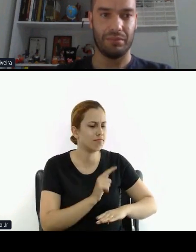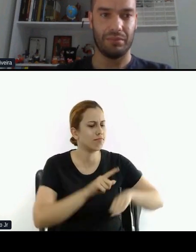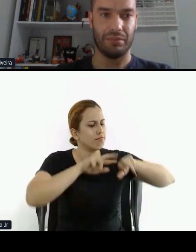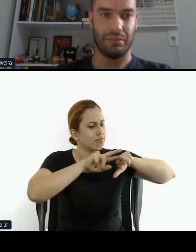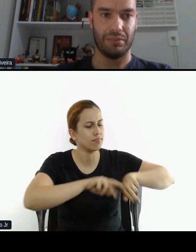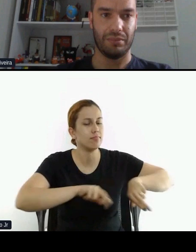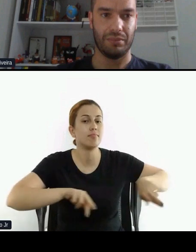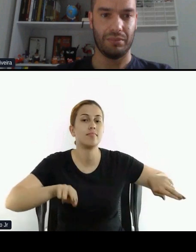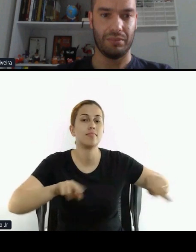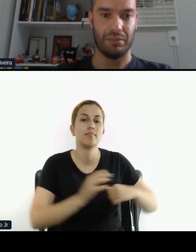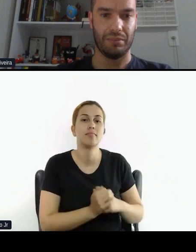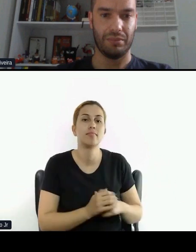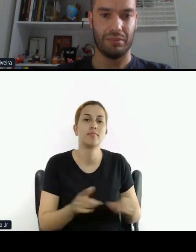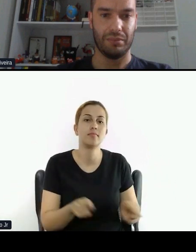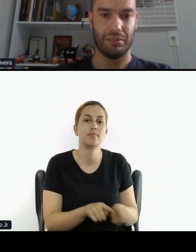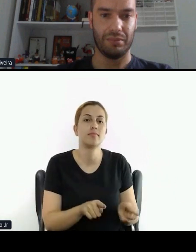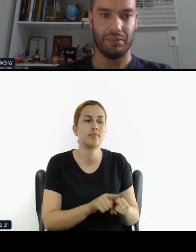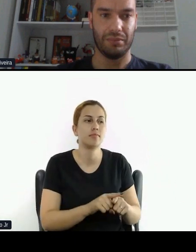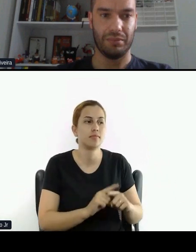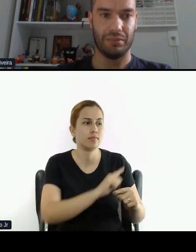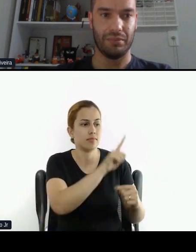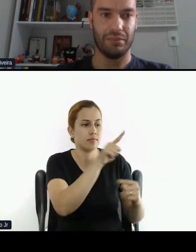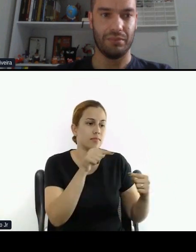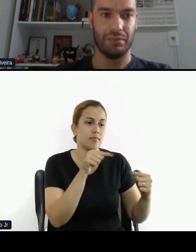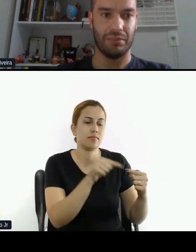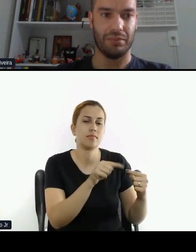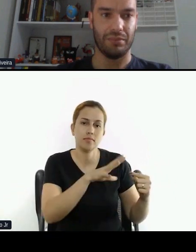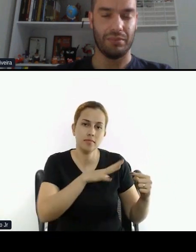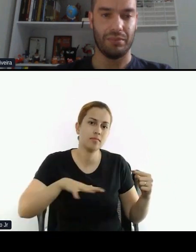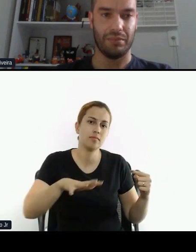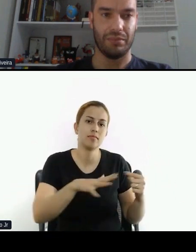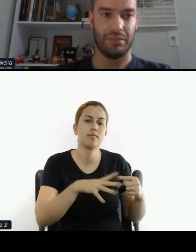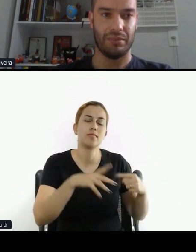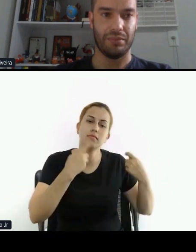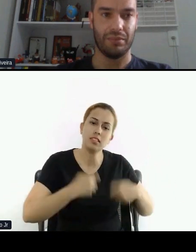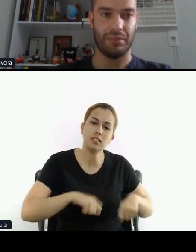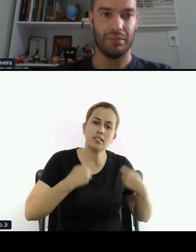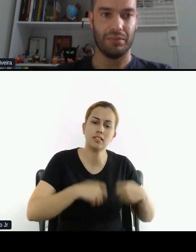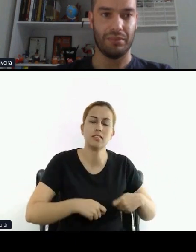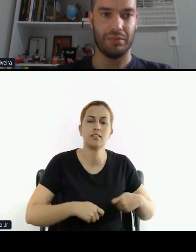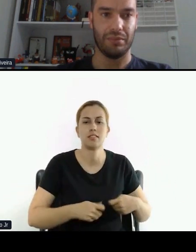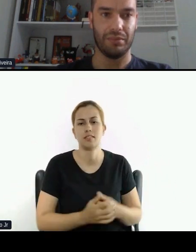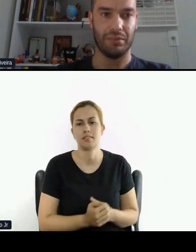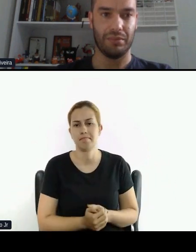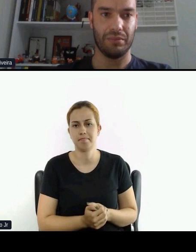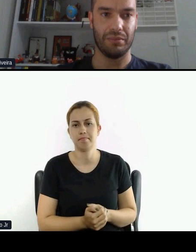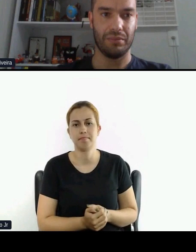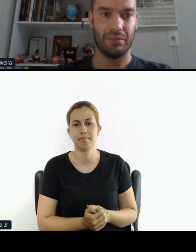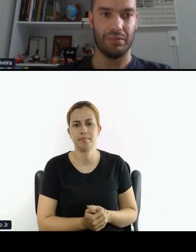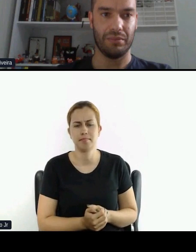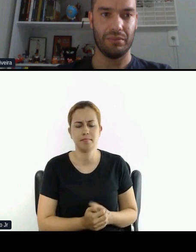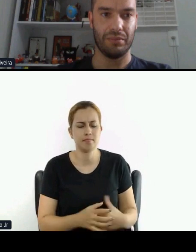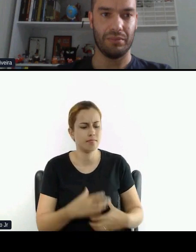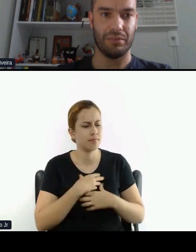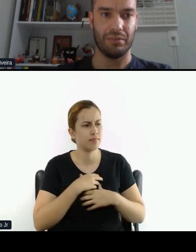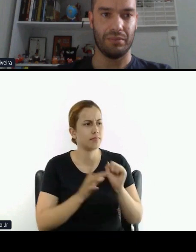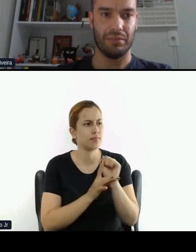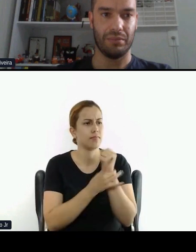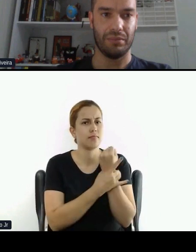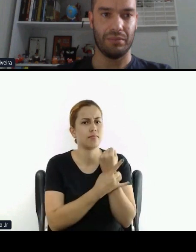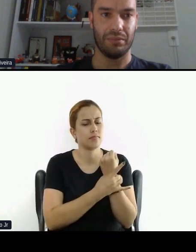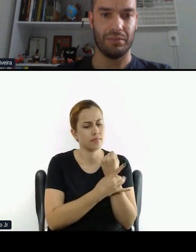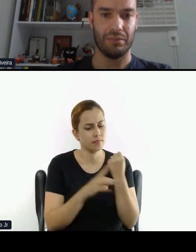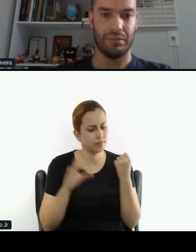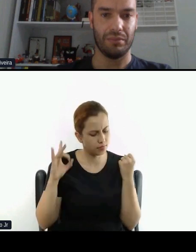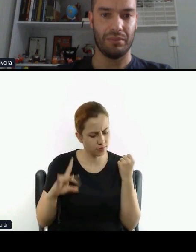e conseguir alcançar aquilo que ele deseja ou precisa, necessita, né, com segurança e autonomia,